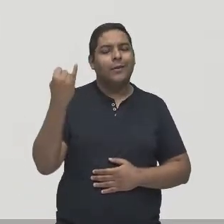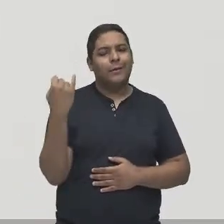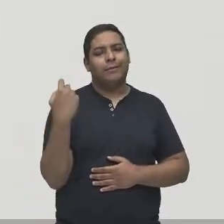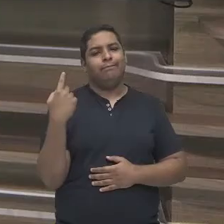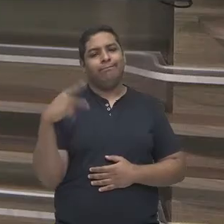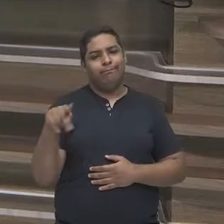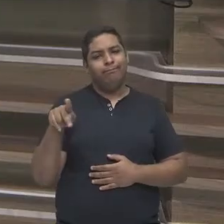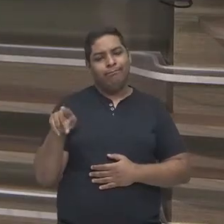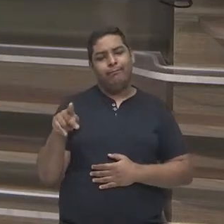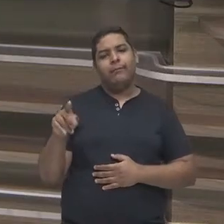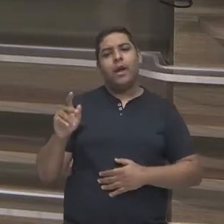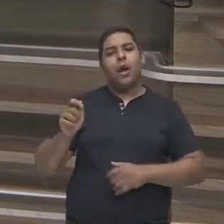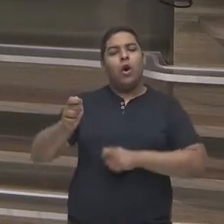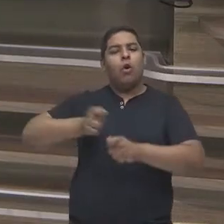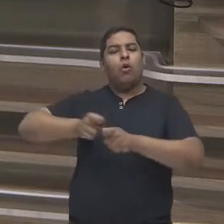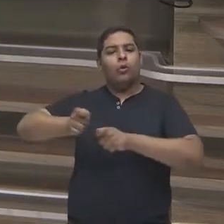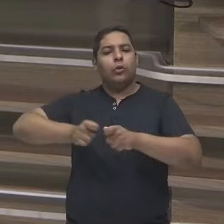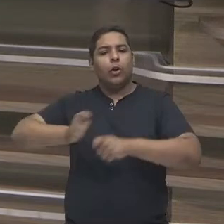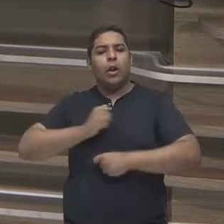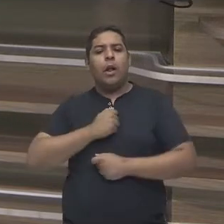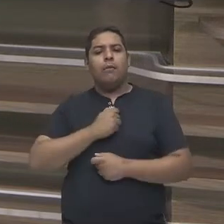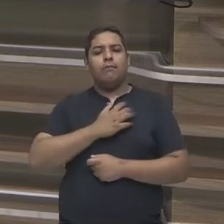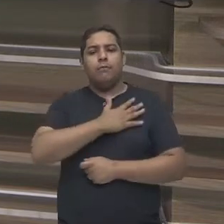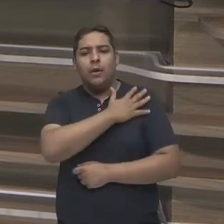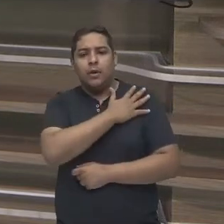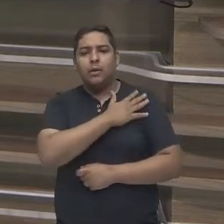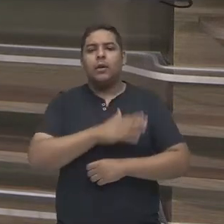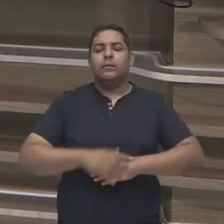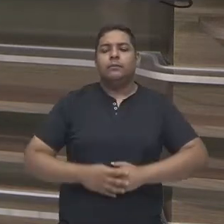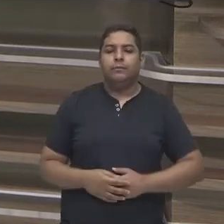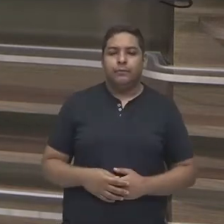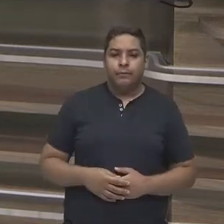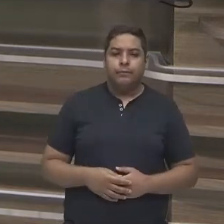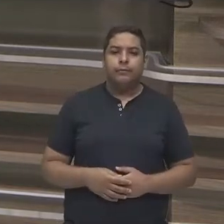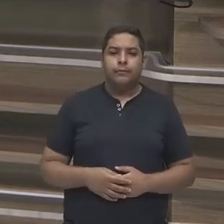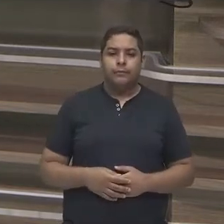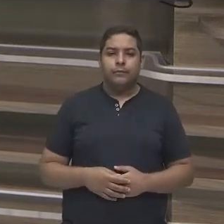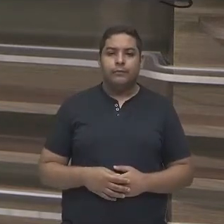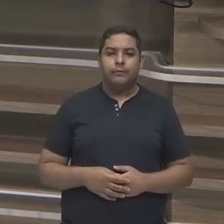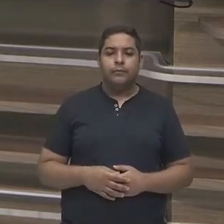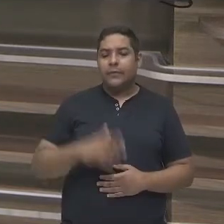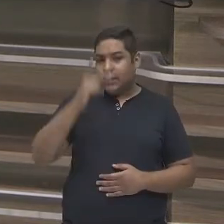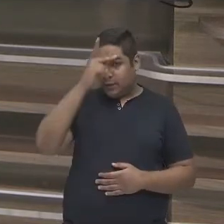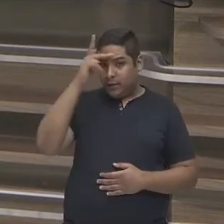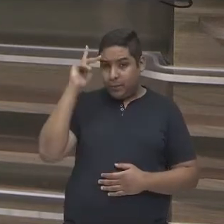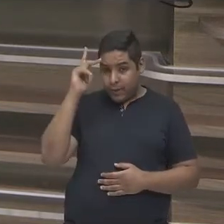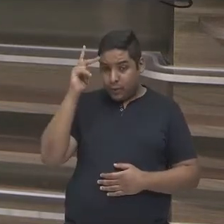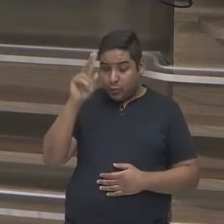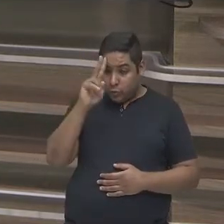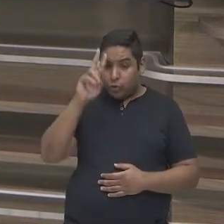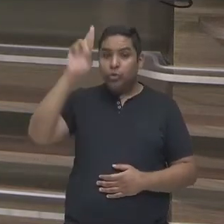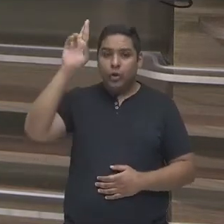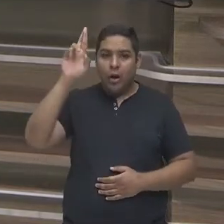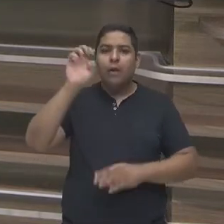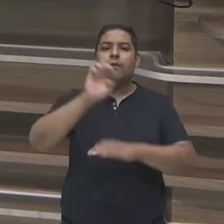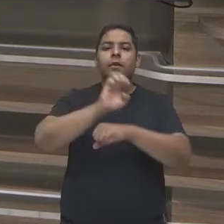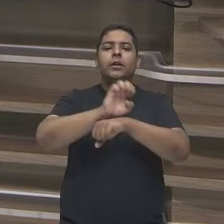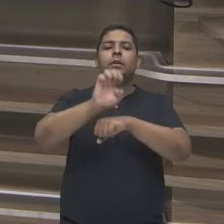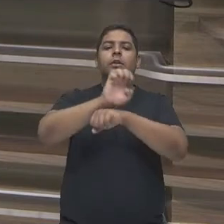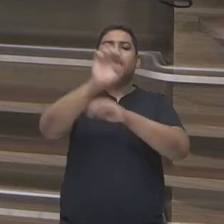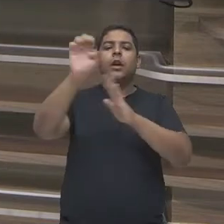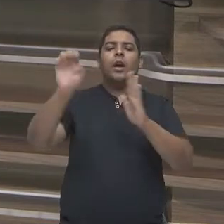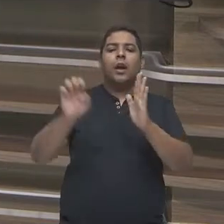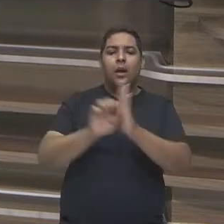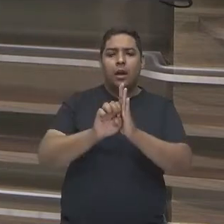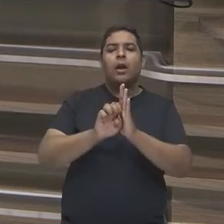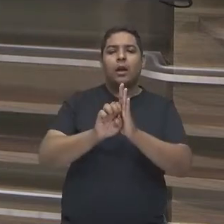vou controlar a base militar. Geralmente, essa pessoa que vai chefiar o totalitarismo, o regime totalitário,